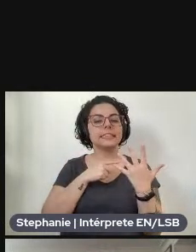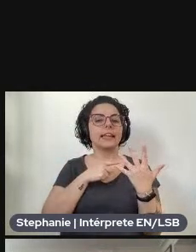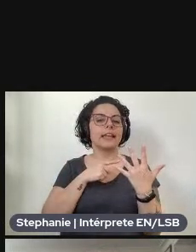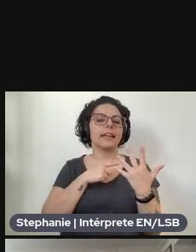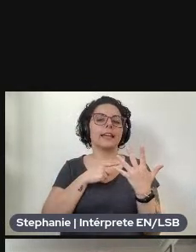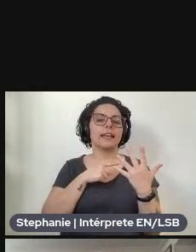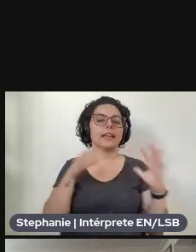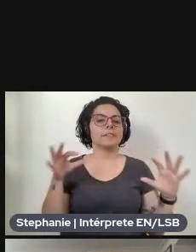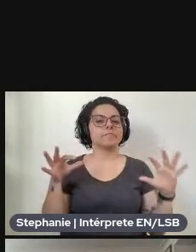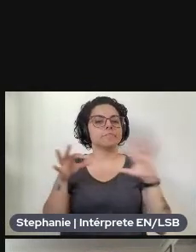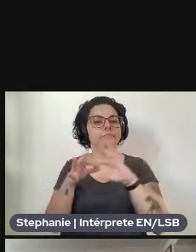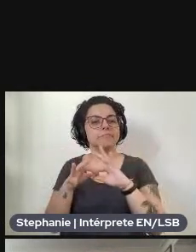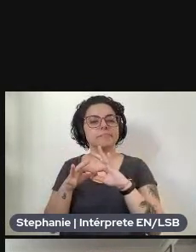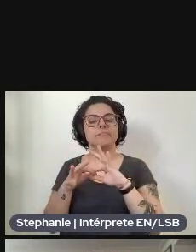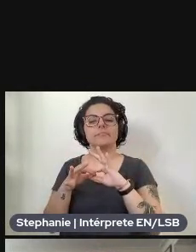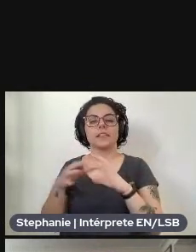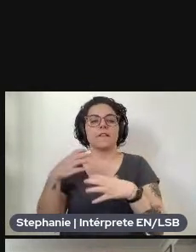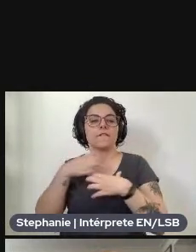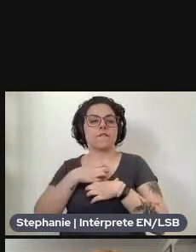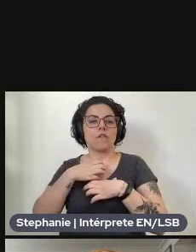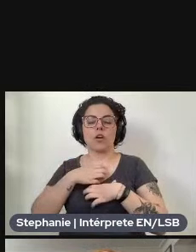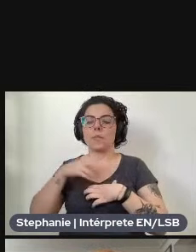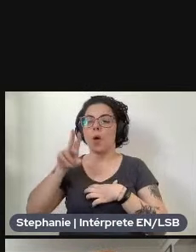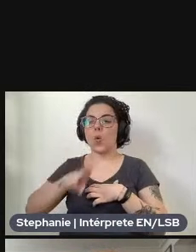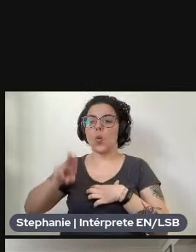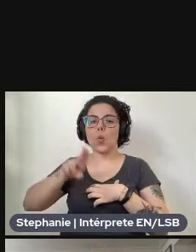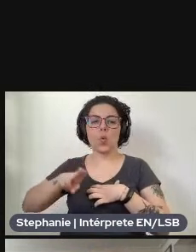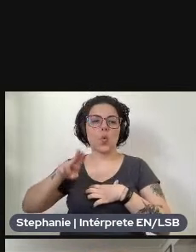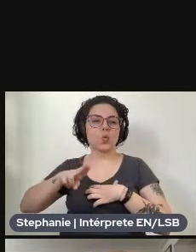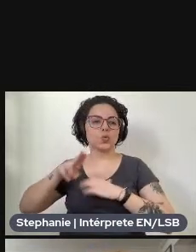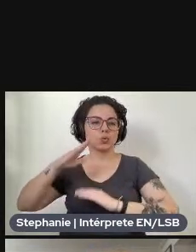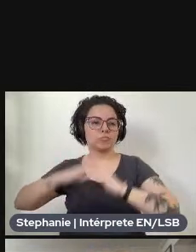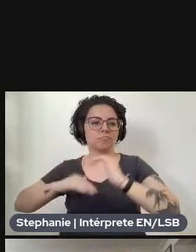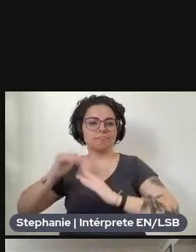práticas de uso do português nos textos.